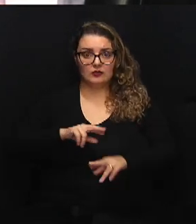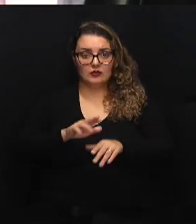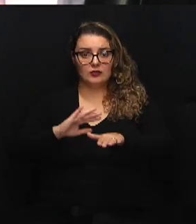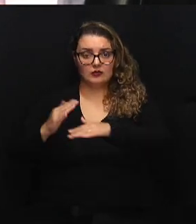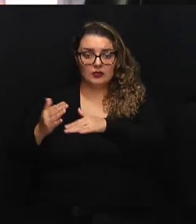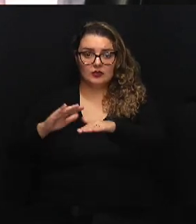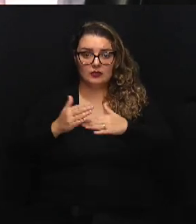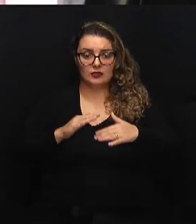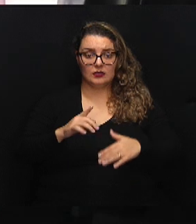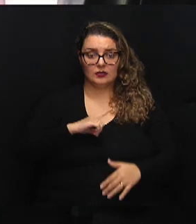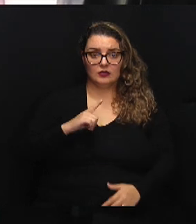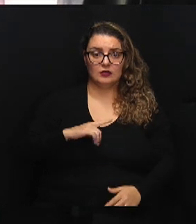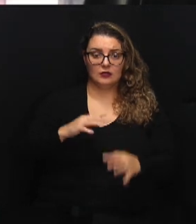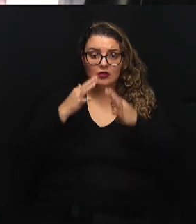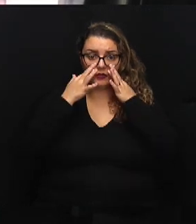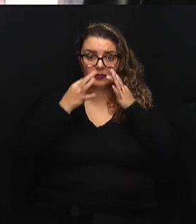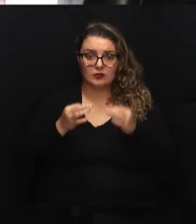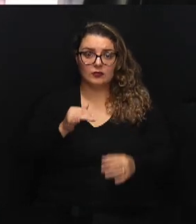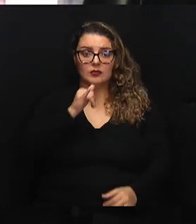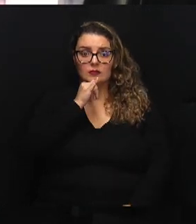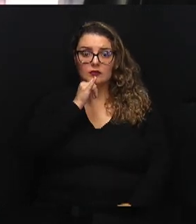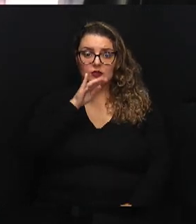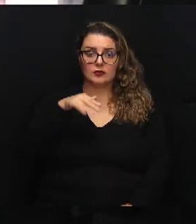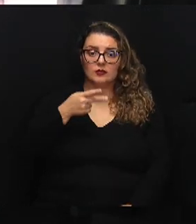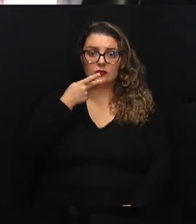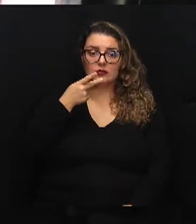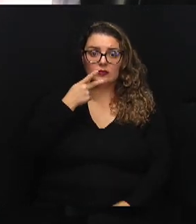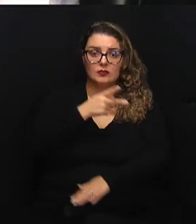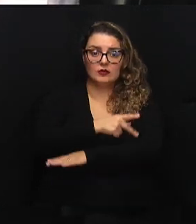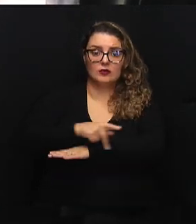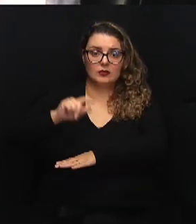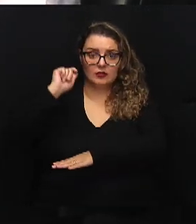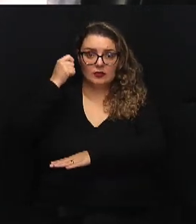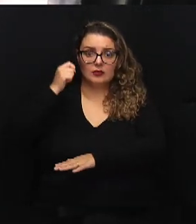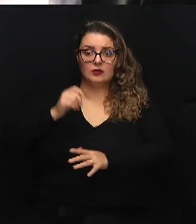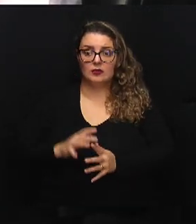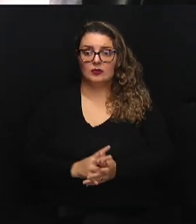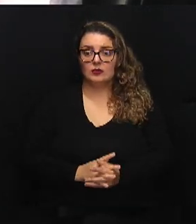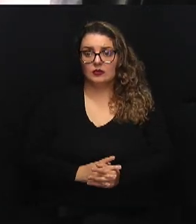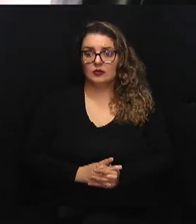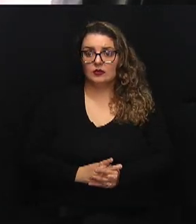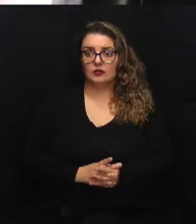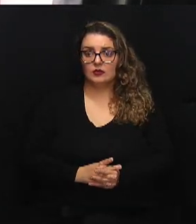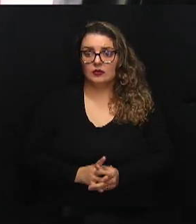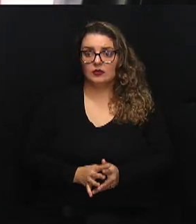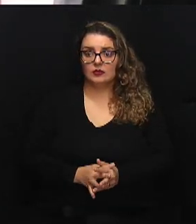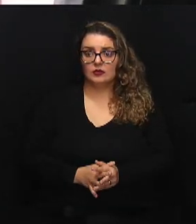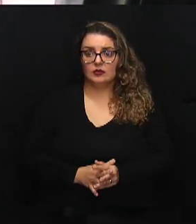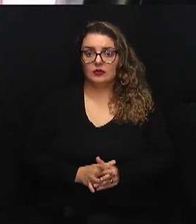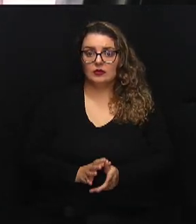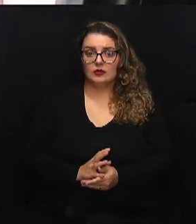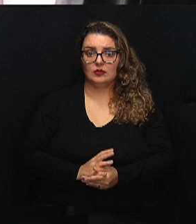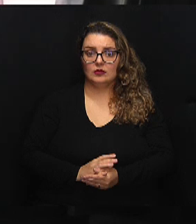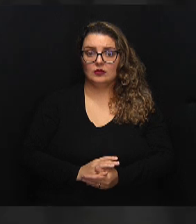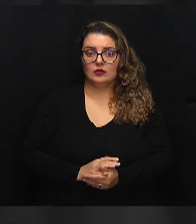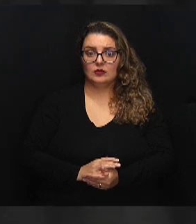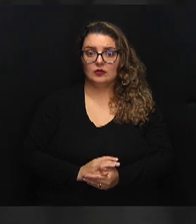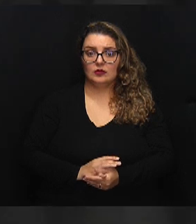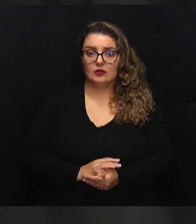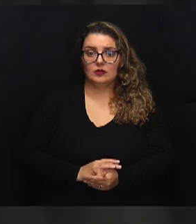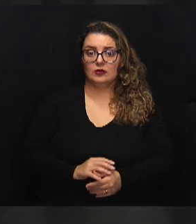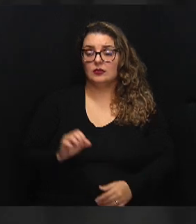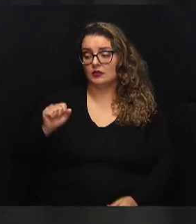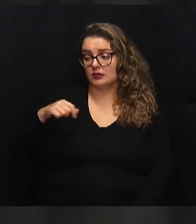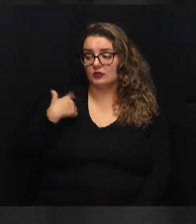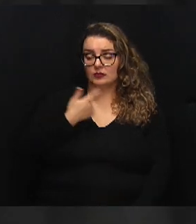bairros tiveram que ter essa atenção, por exemplo, quando a gente fala da pavimentação. Sim, principalmente o nosso distrito, por